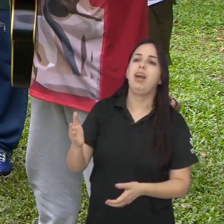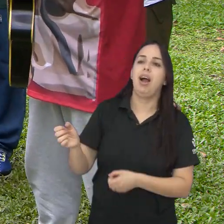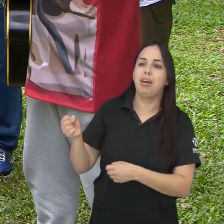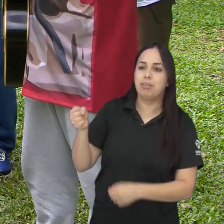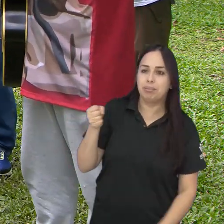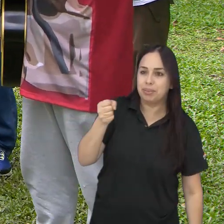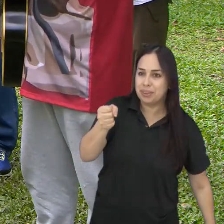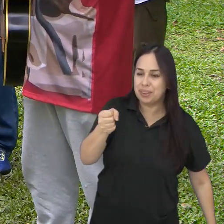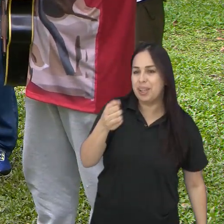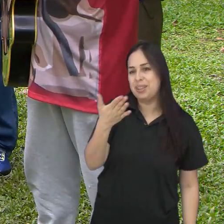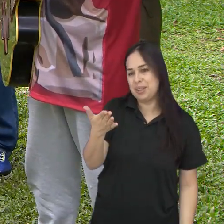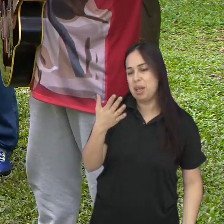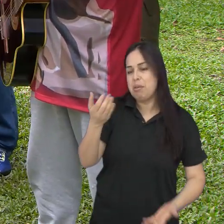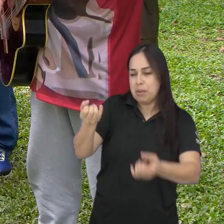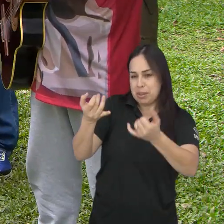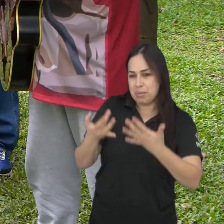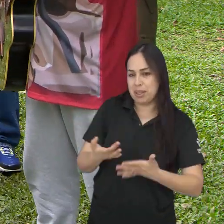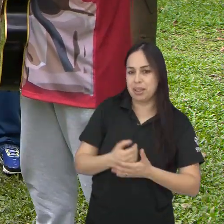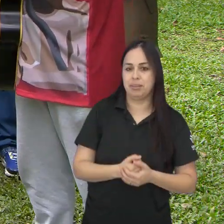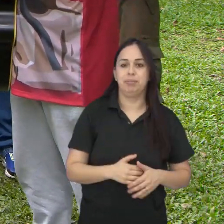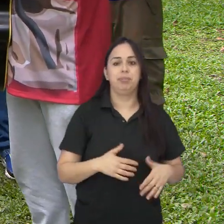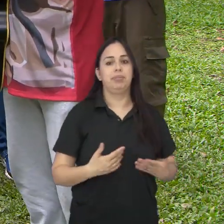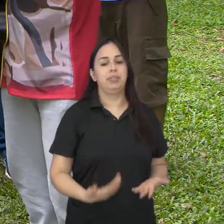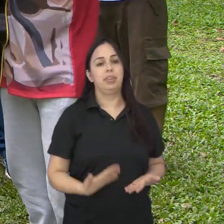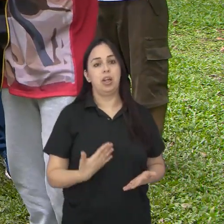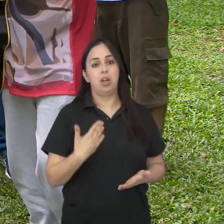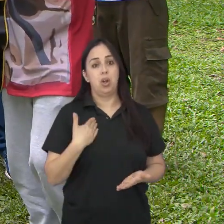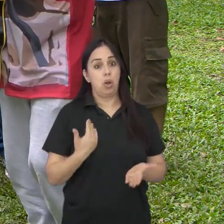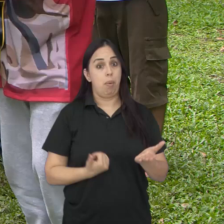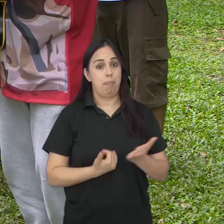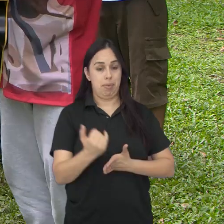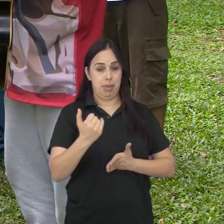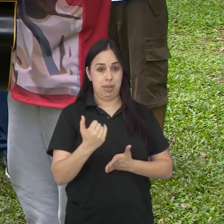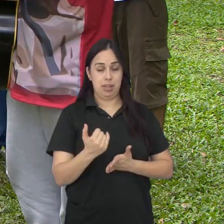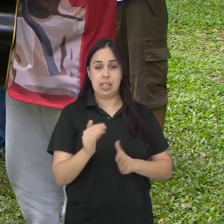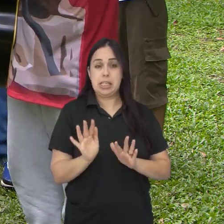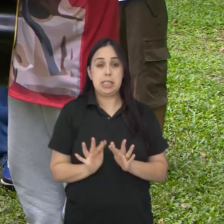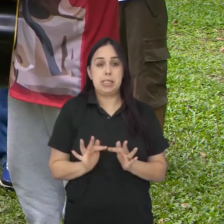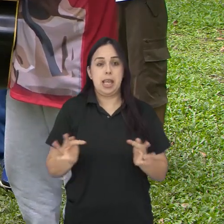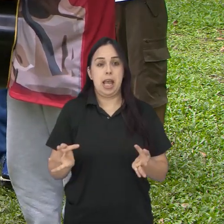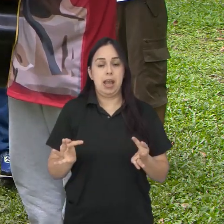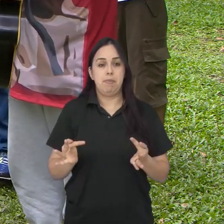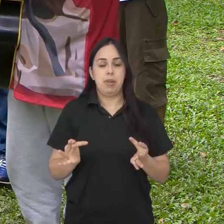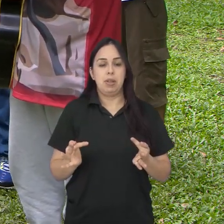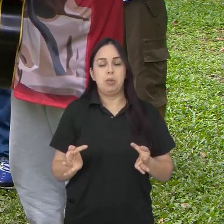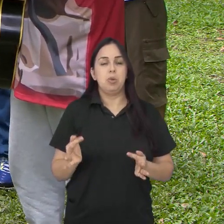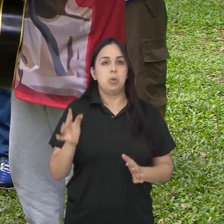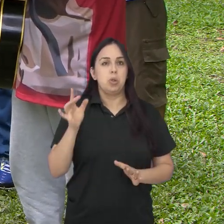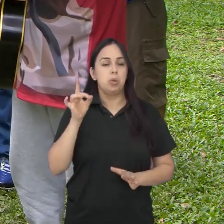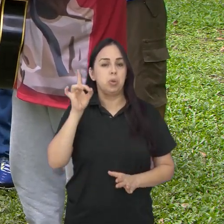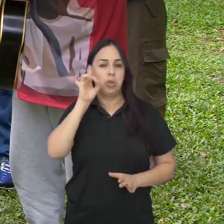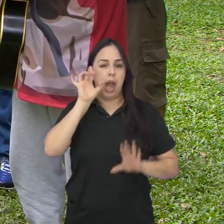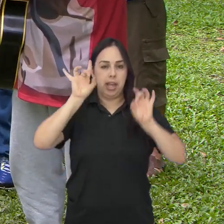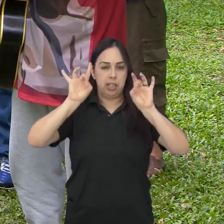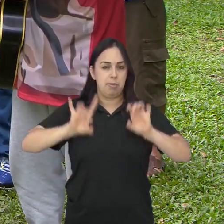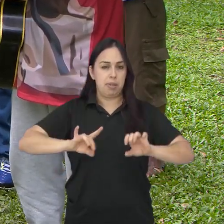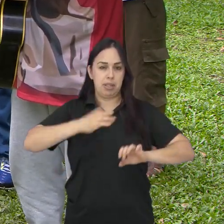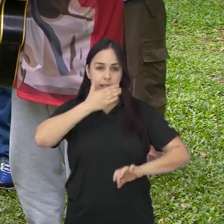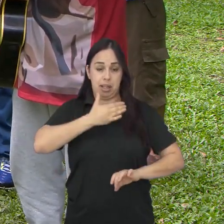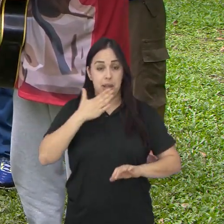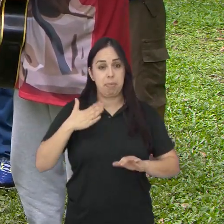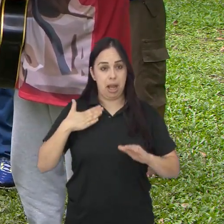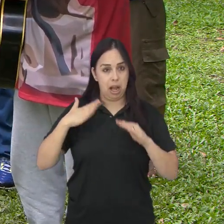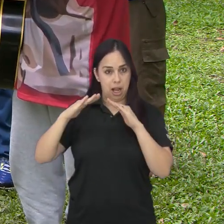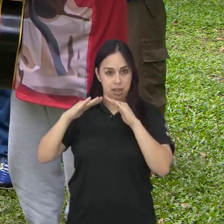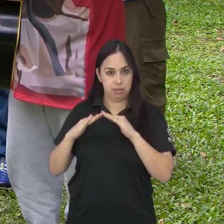Ricardo, o microfone é seu, conta aí pra gente, como que começou? Bom, tudo isso aqui começou com a simples noite de Natal. No